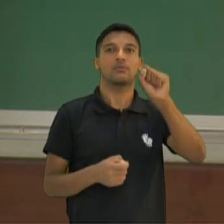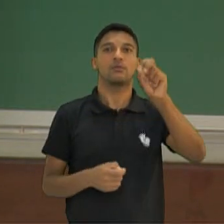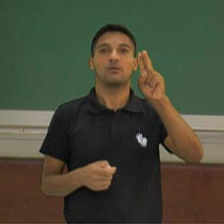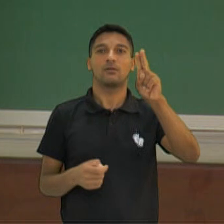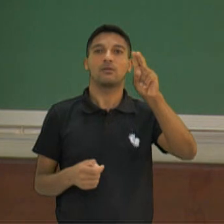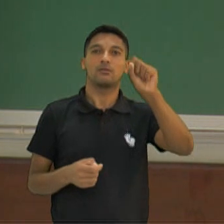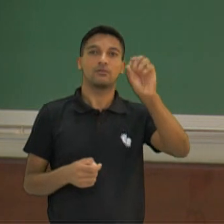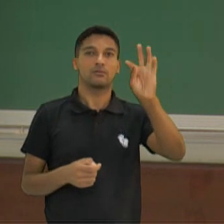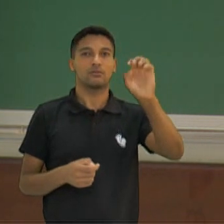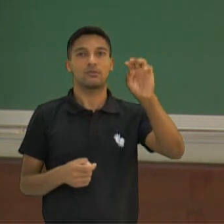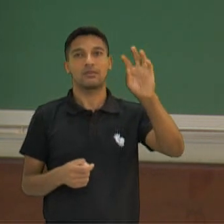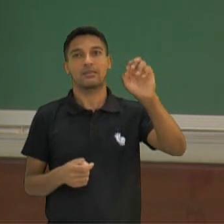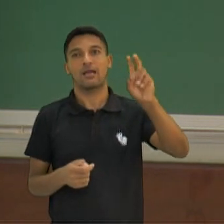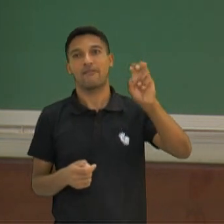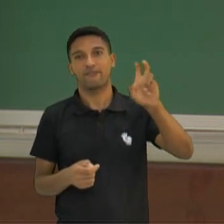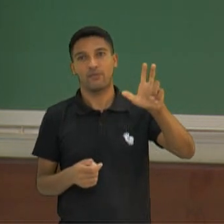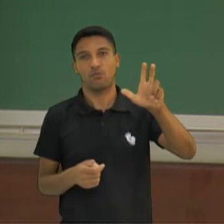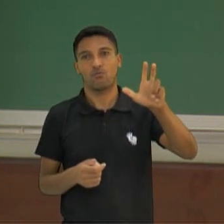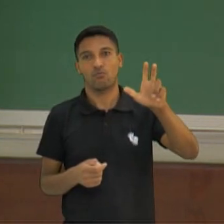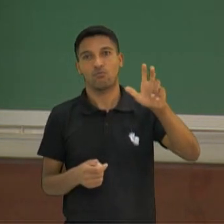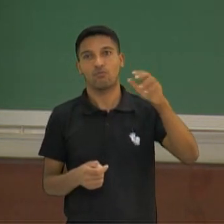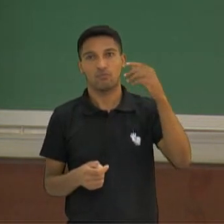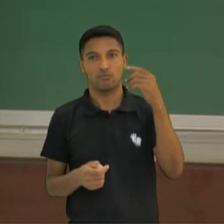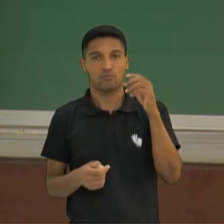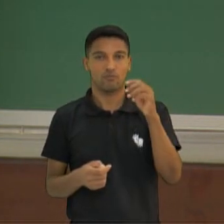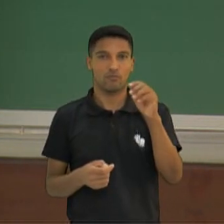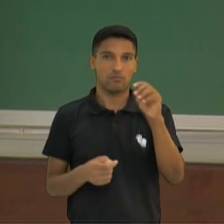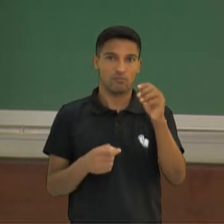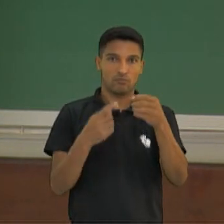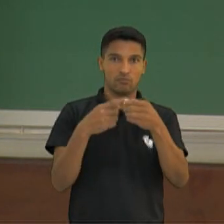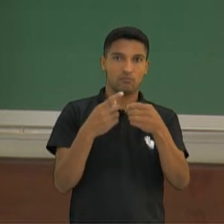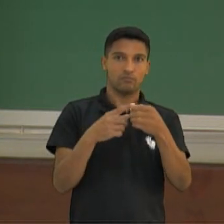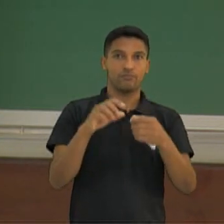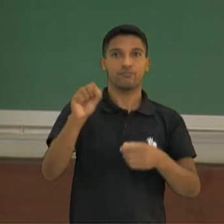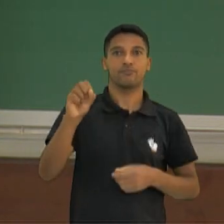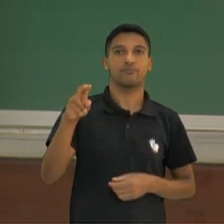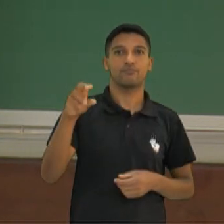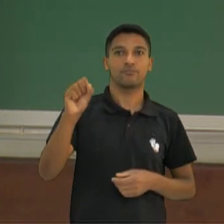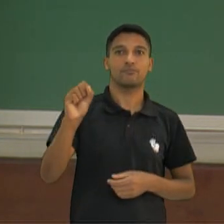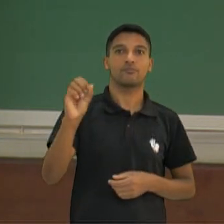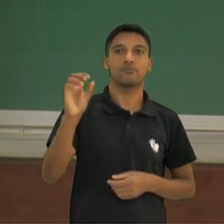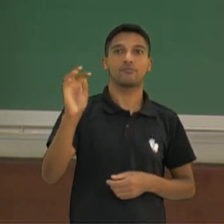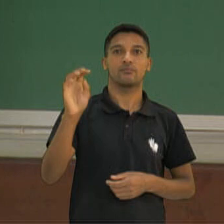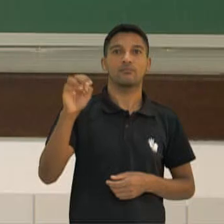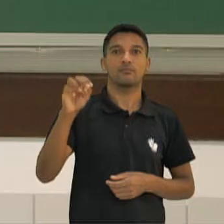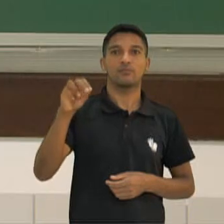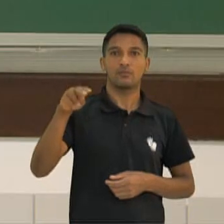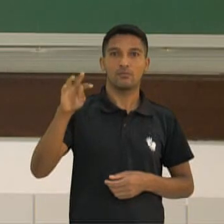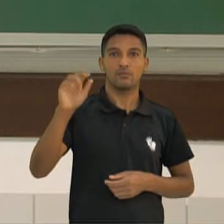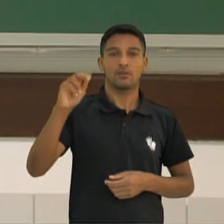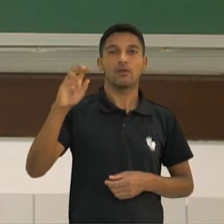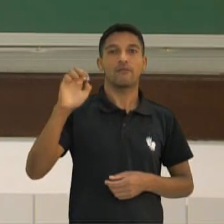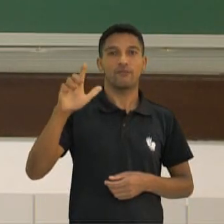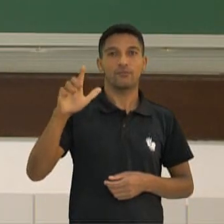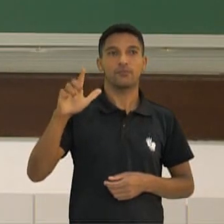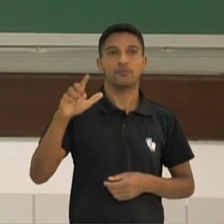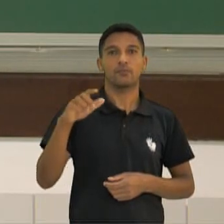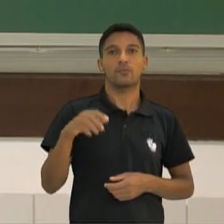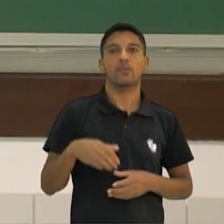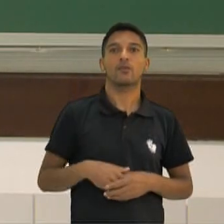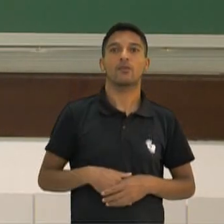partir para essa solução das cidades sustentáveis. Beleza, galera? Hoje vimos um pouco aí sobre os problemas urbanos no continente